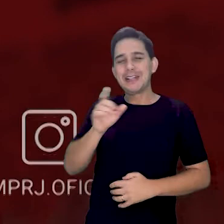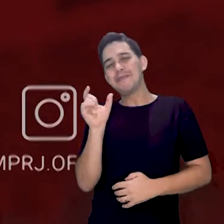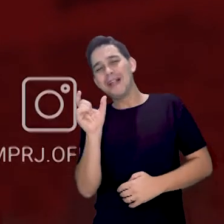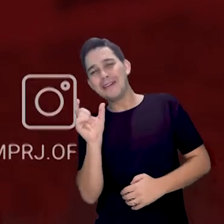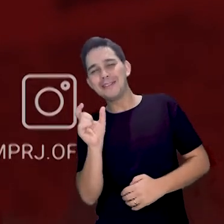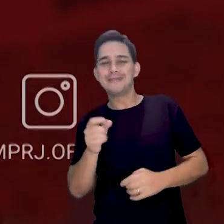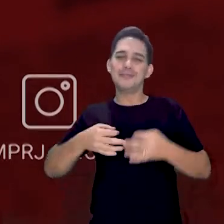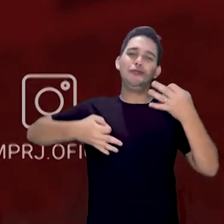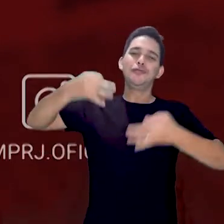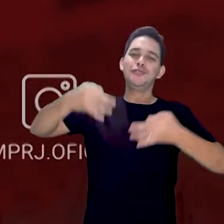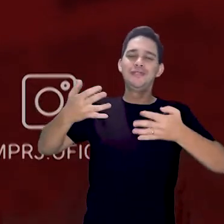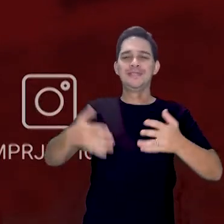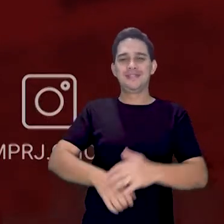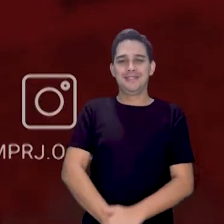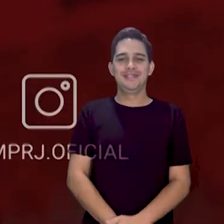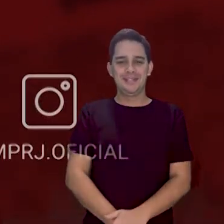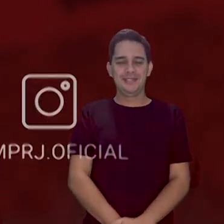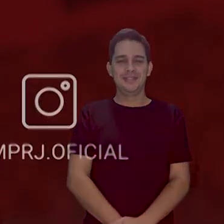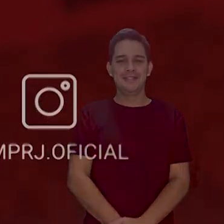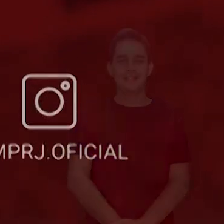jurídico.